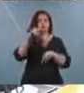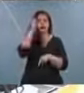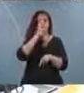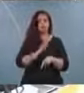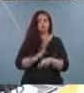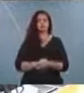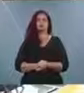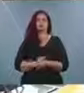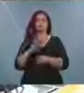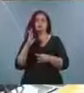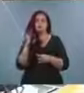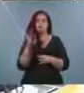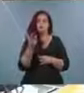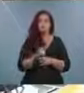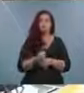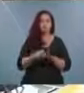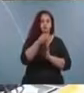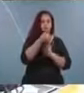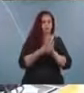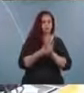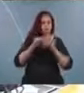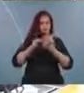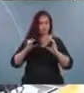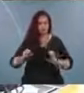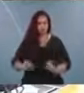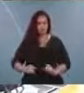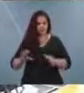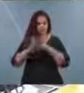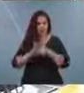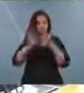possamos exercer o pleno direito da cidadania e exercer a democracia no Brasil.